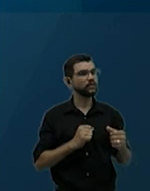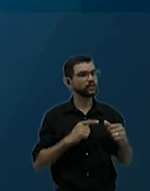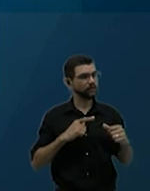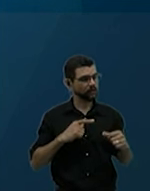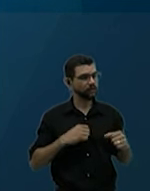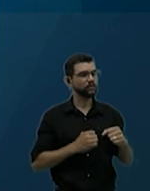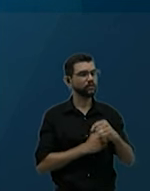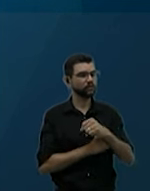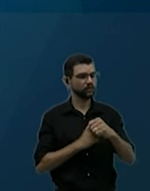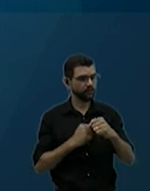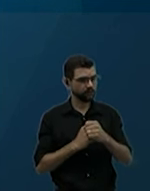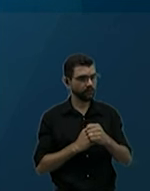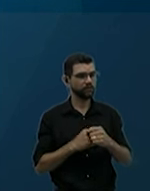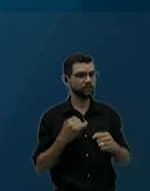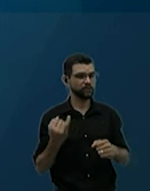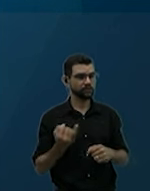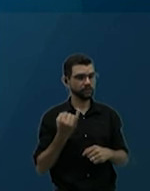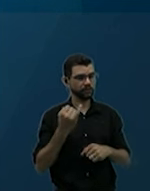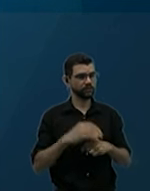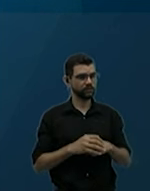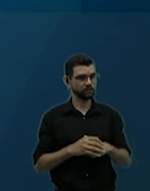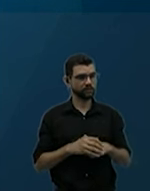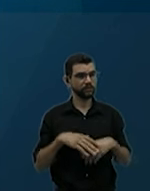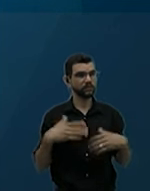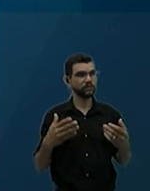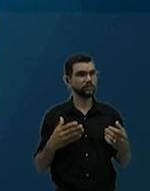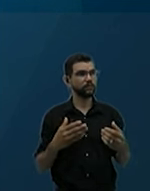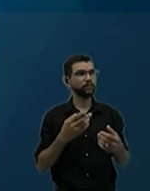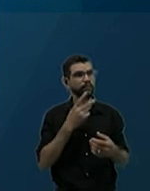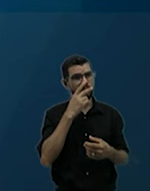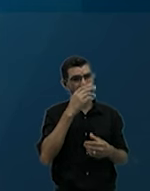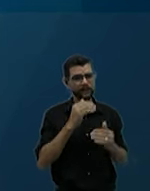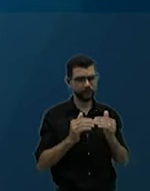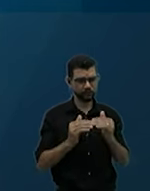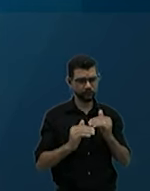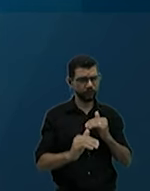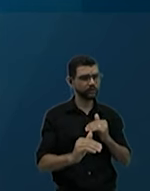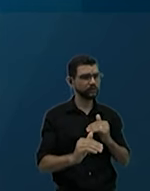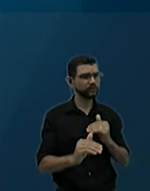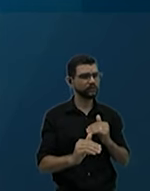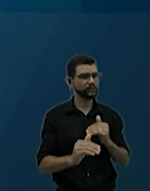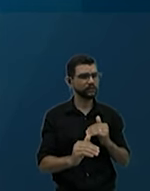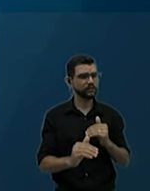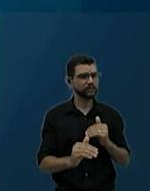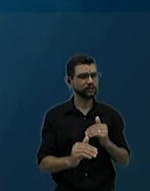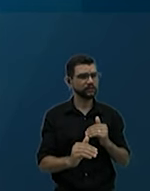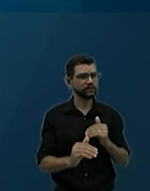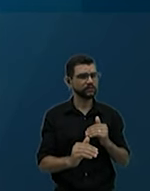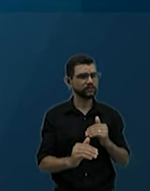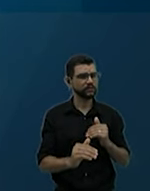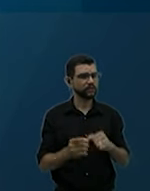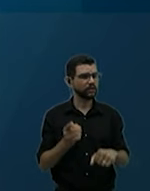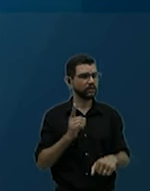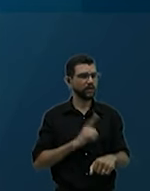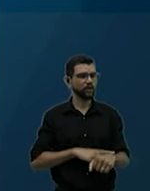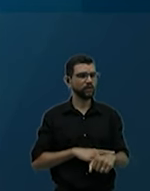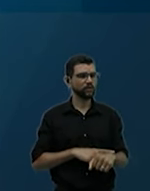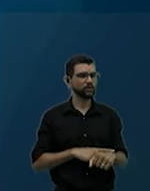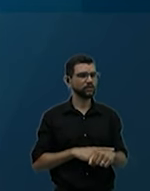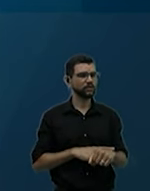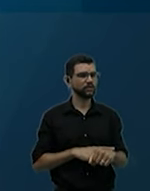ao passo que não soa coerente no momento que se afasta a